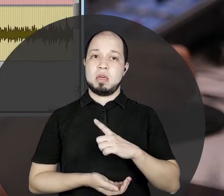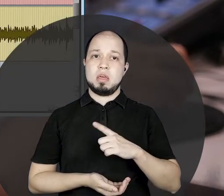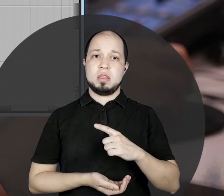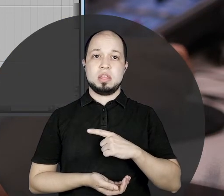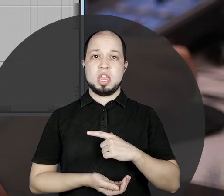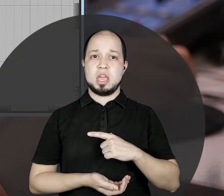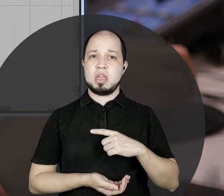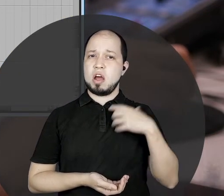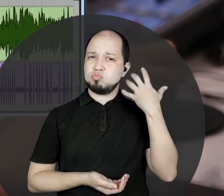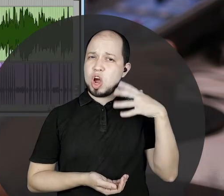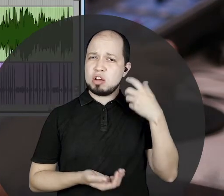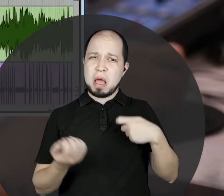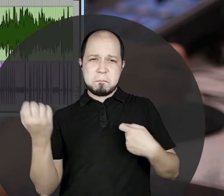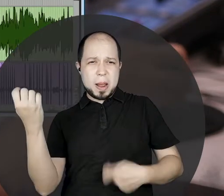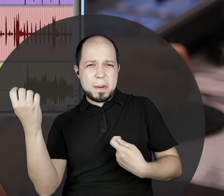Aqui a gente tem um solo.